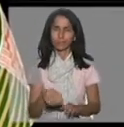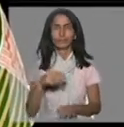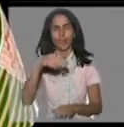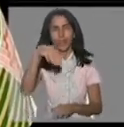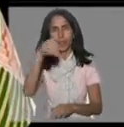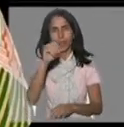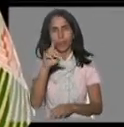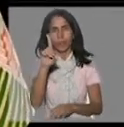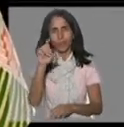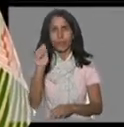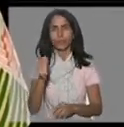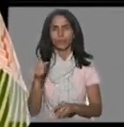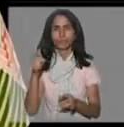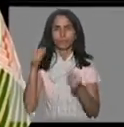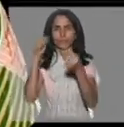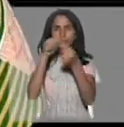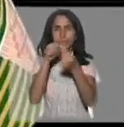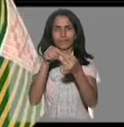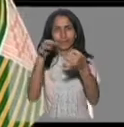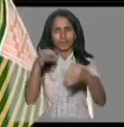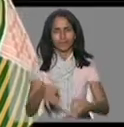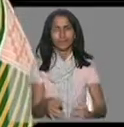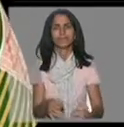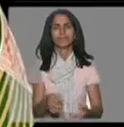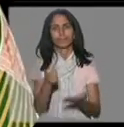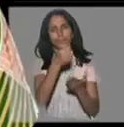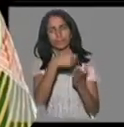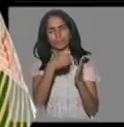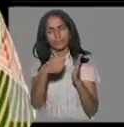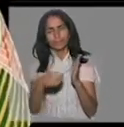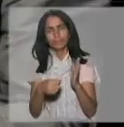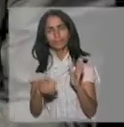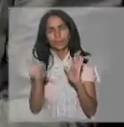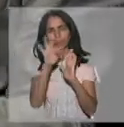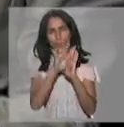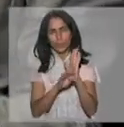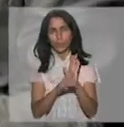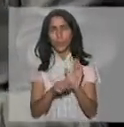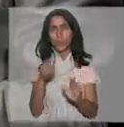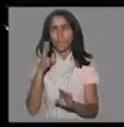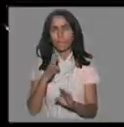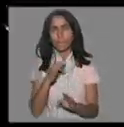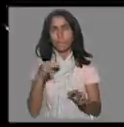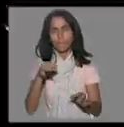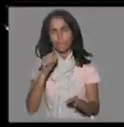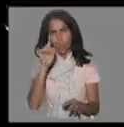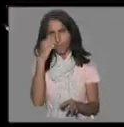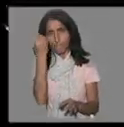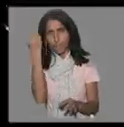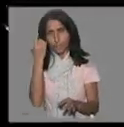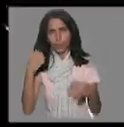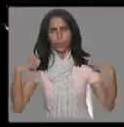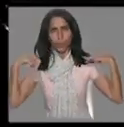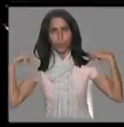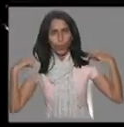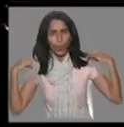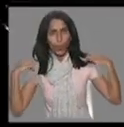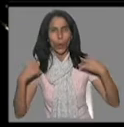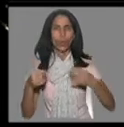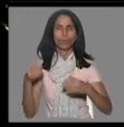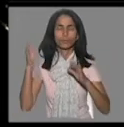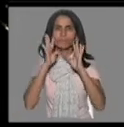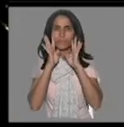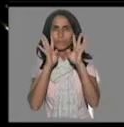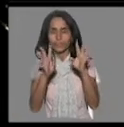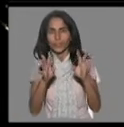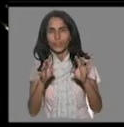ela tem esse alcance, né? Escrevendo textos. Ela chega primeiro, né? Ela chega primeiro. O teu cabelo, a roupa que você veste,